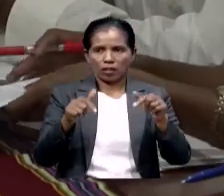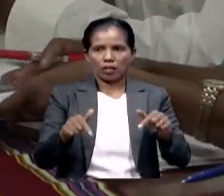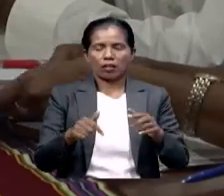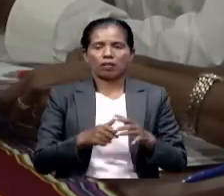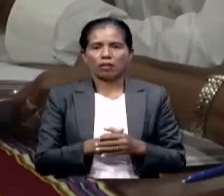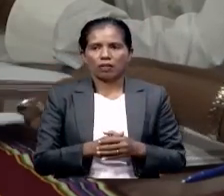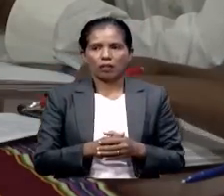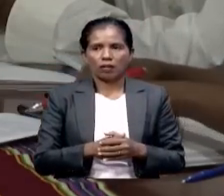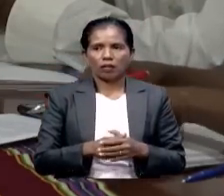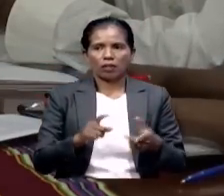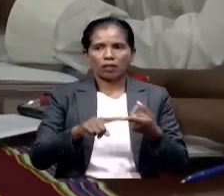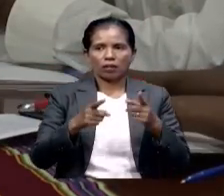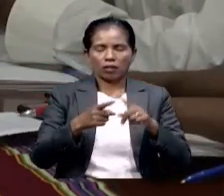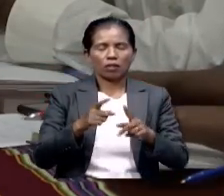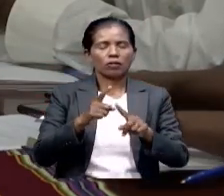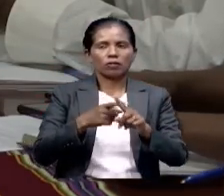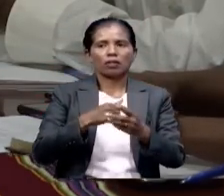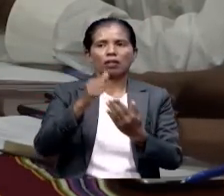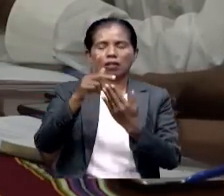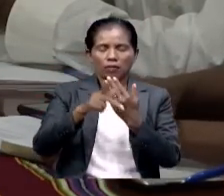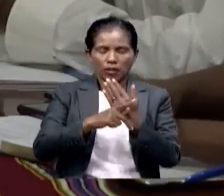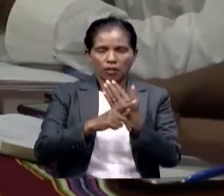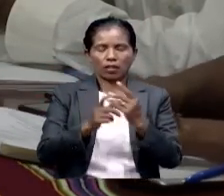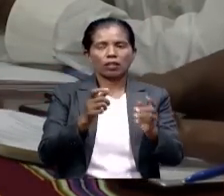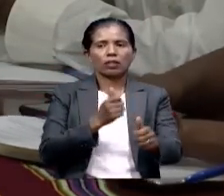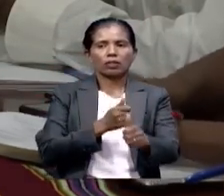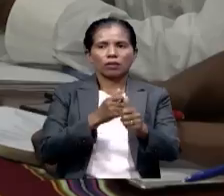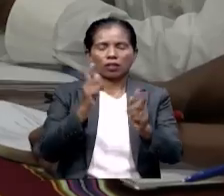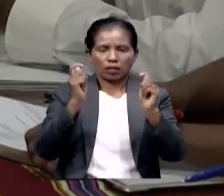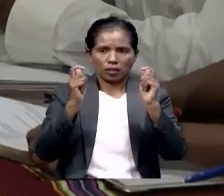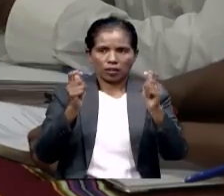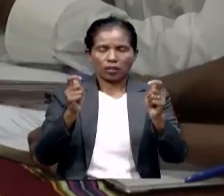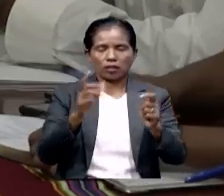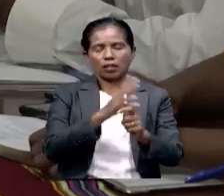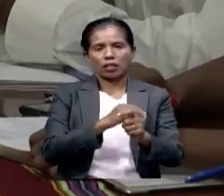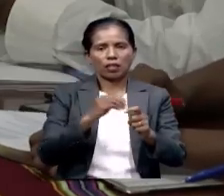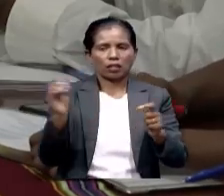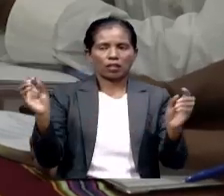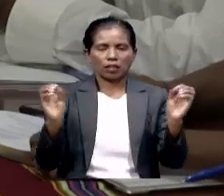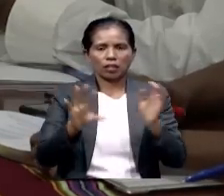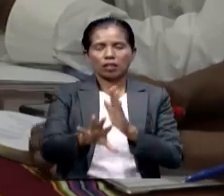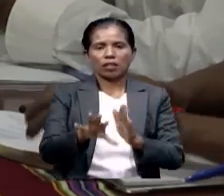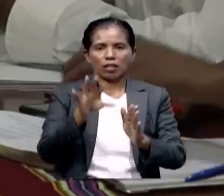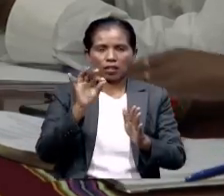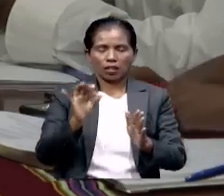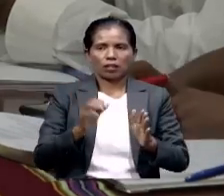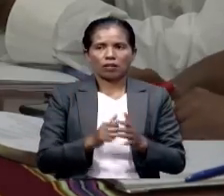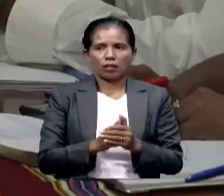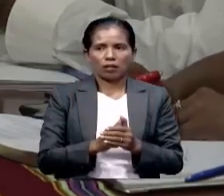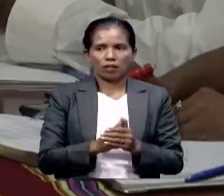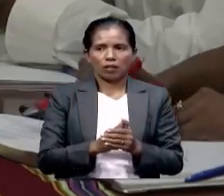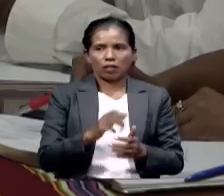maka ia abril ya tu teste mai be nia faile medical mai be ni hetan ne be maka